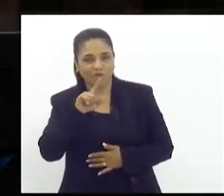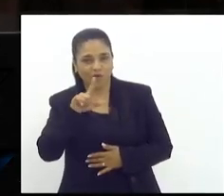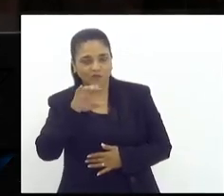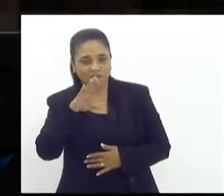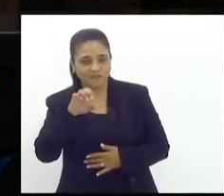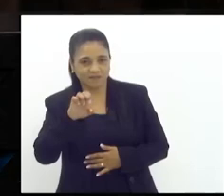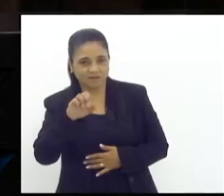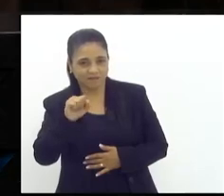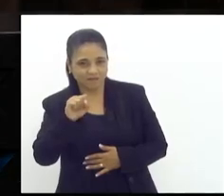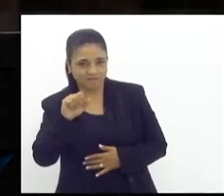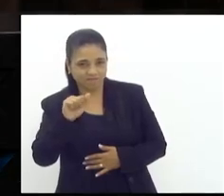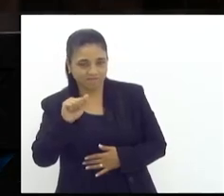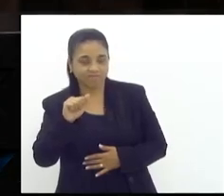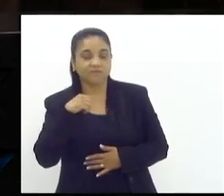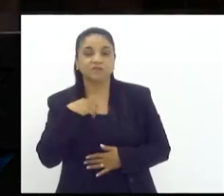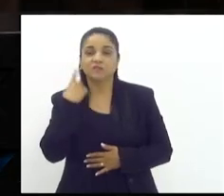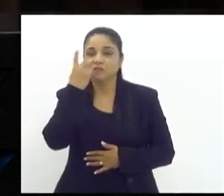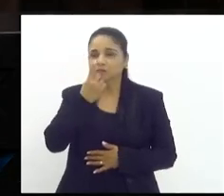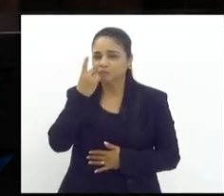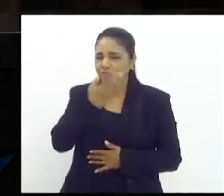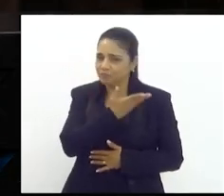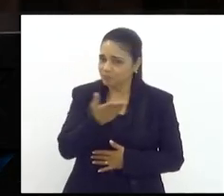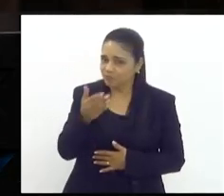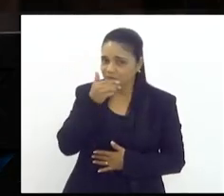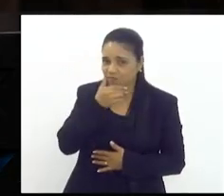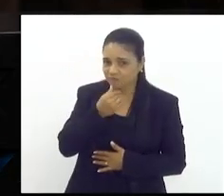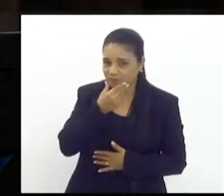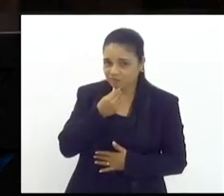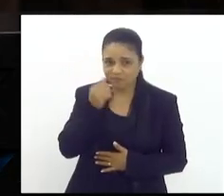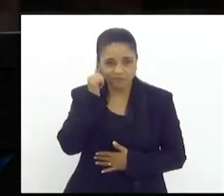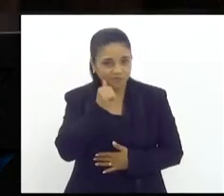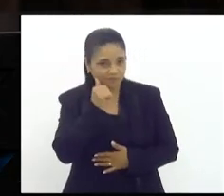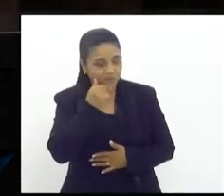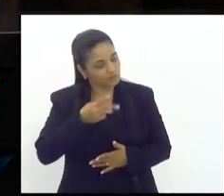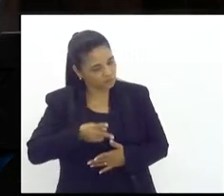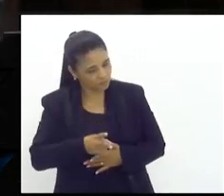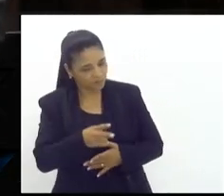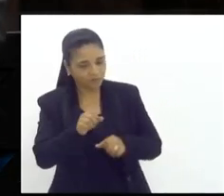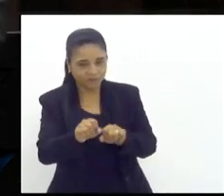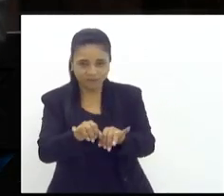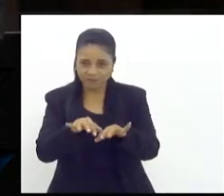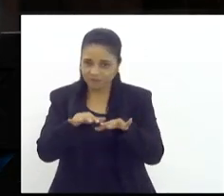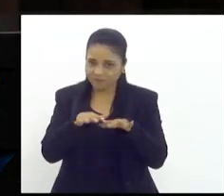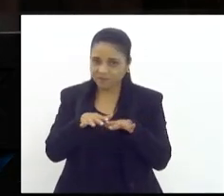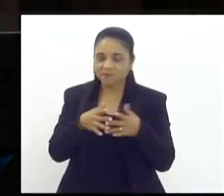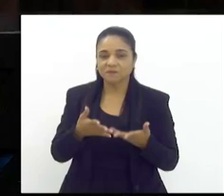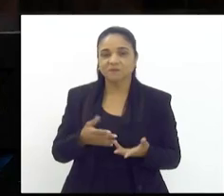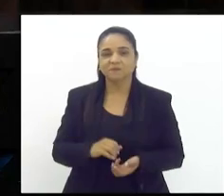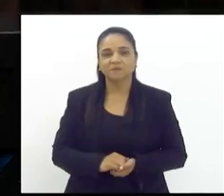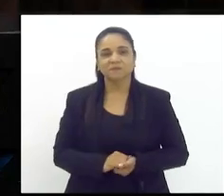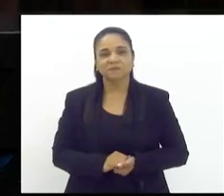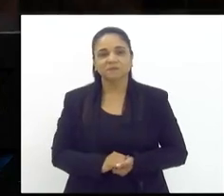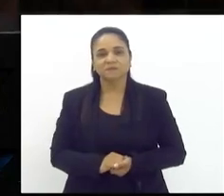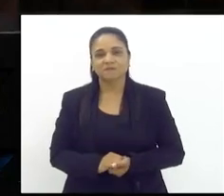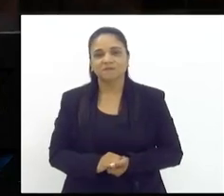senhoras e senhores deputados que ainda continuam em plenário